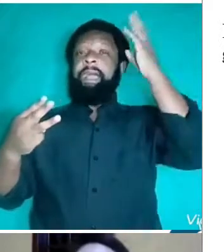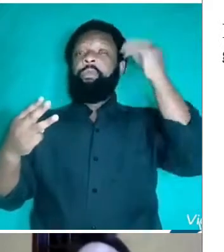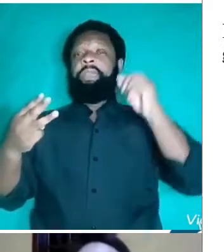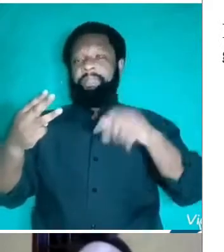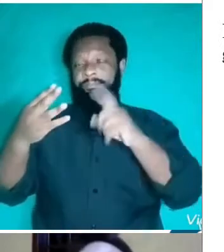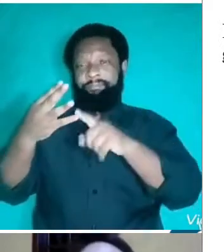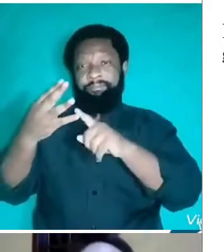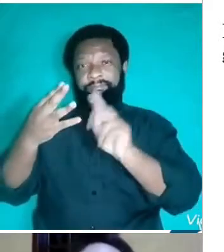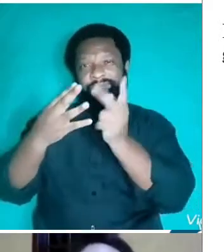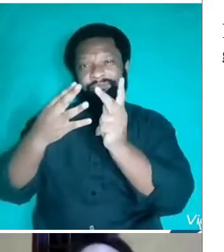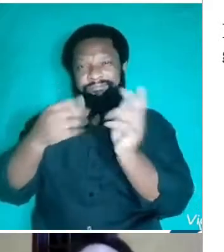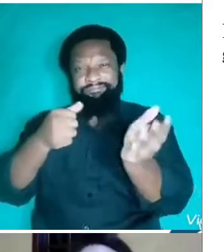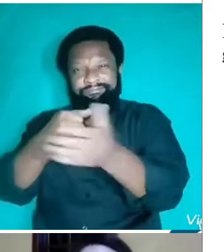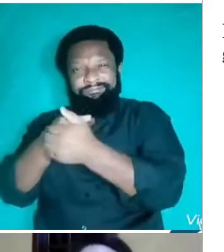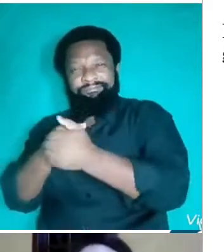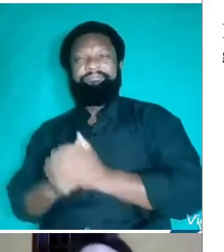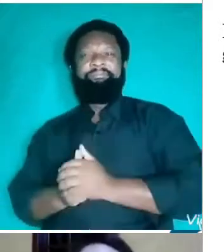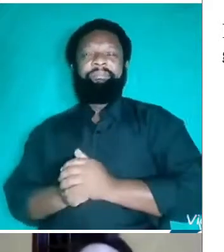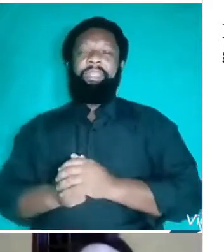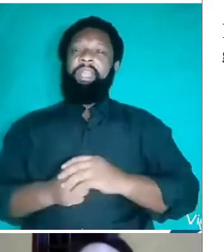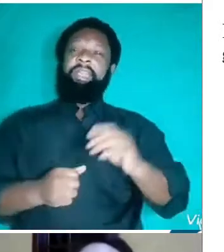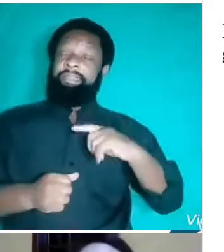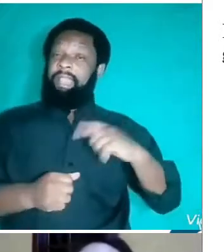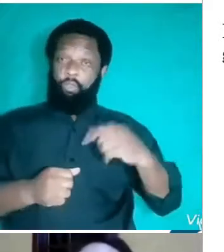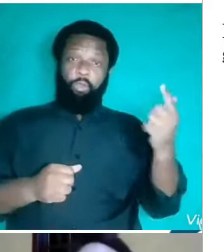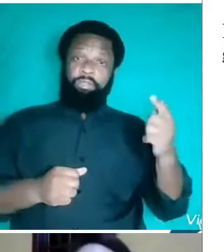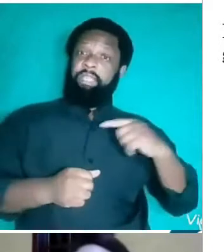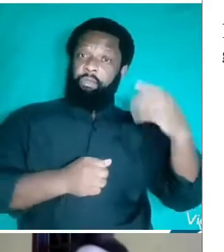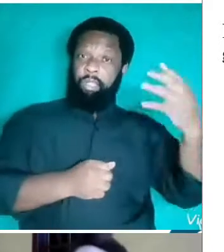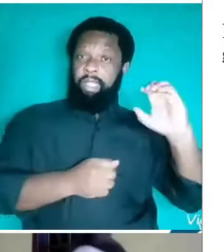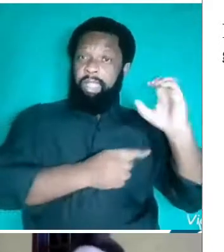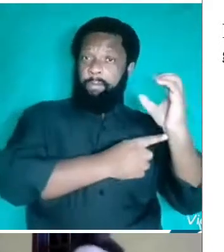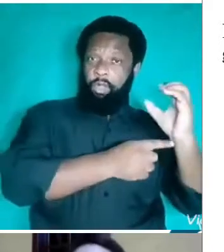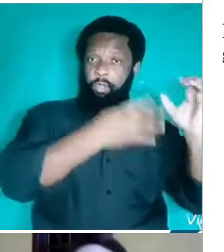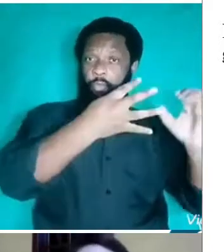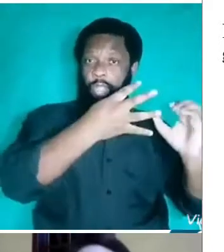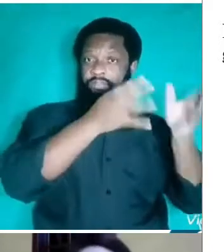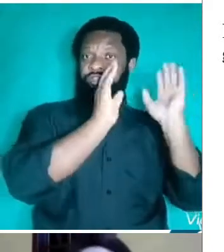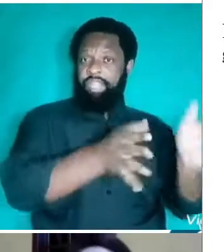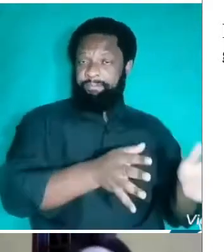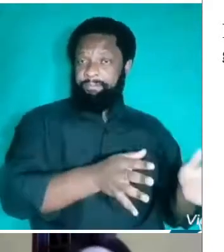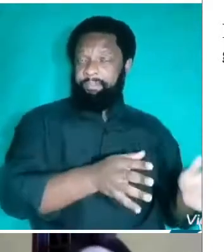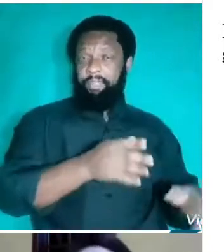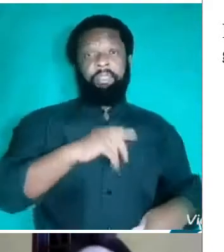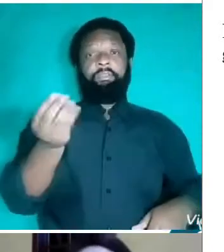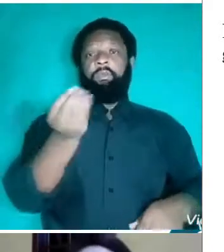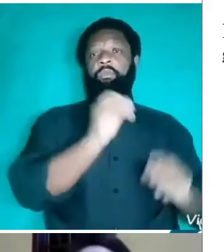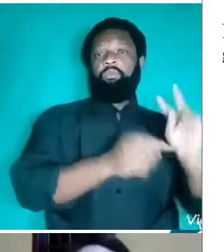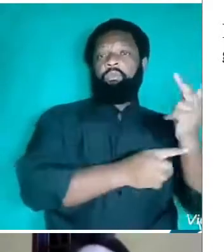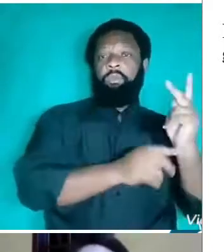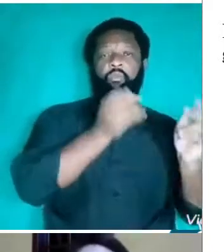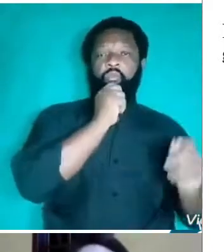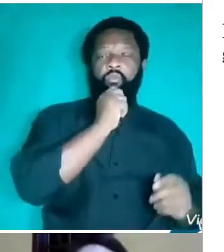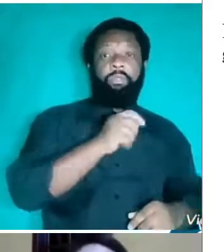hidrogênio, né? Esse outro átomo de carbono já tem 4 ligações, então a gente não bota hidrogênio. Esse